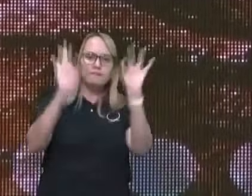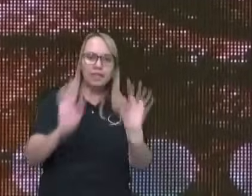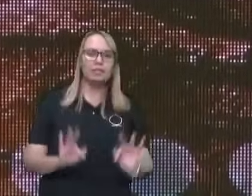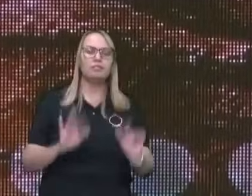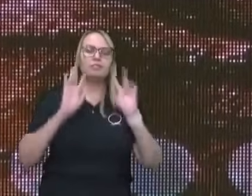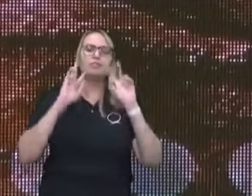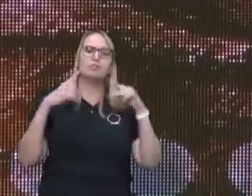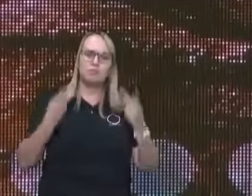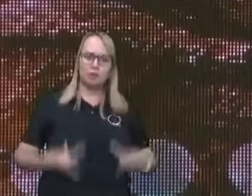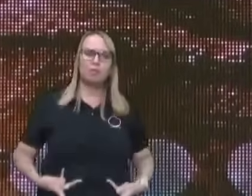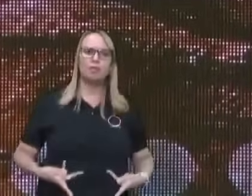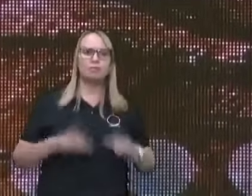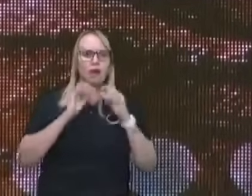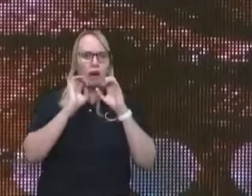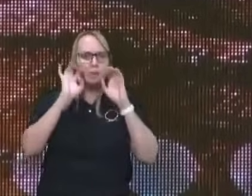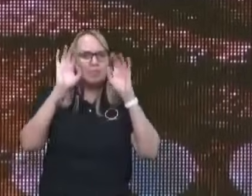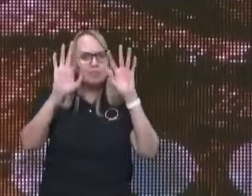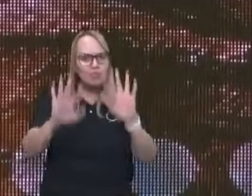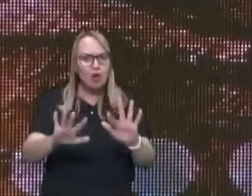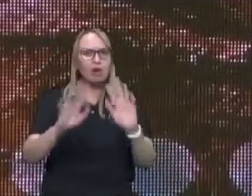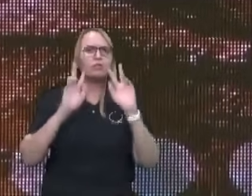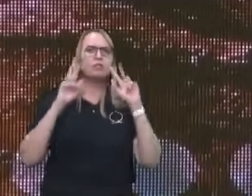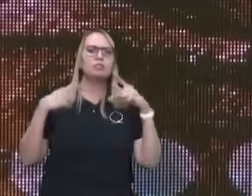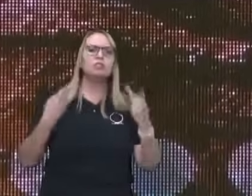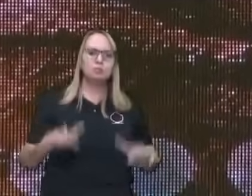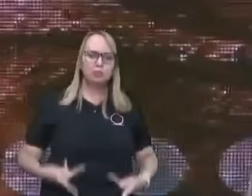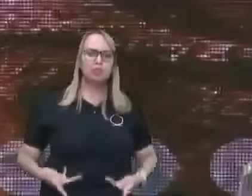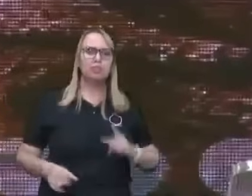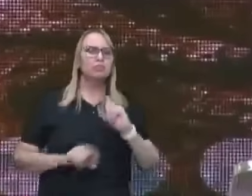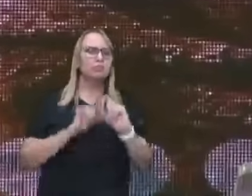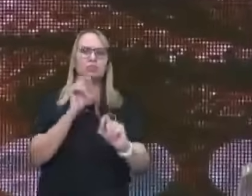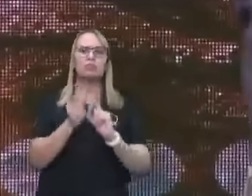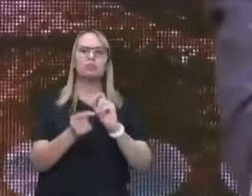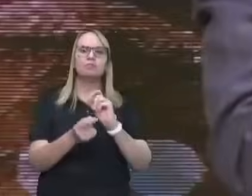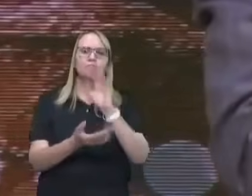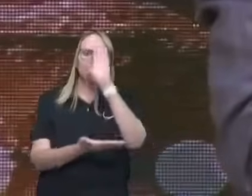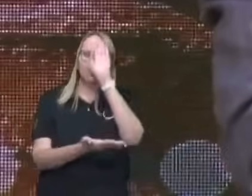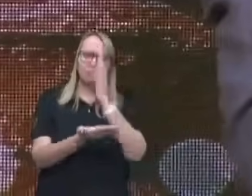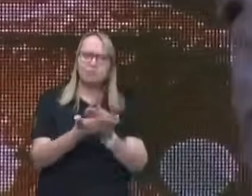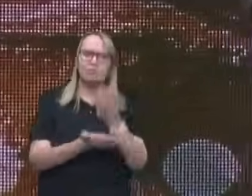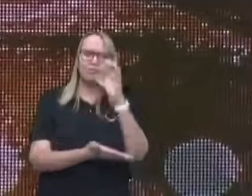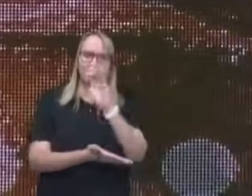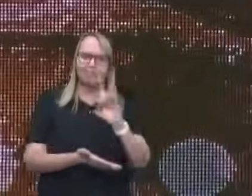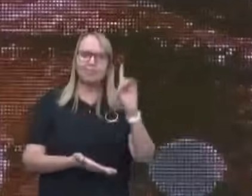Feliz, abençoado é aquele que confia no Senhor.